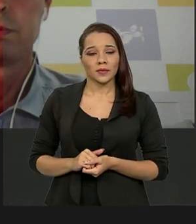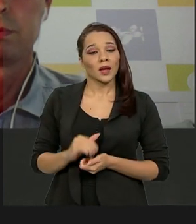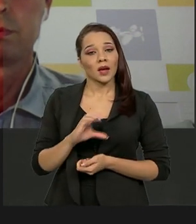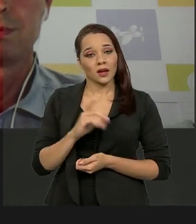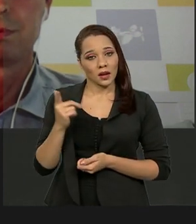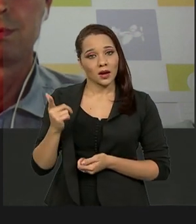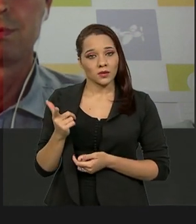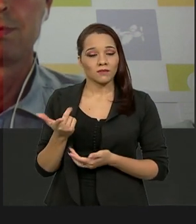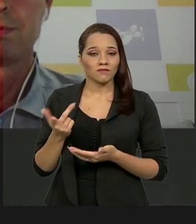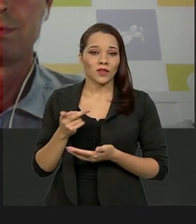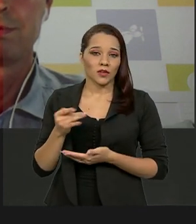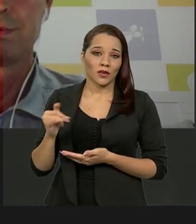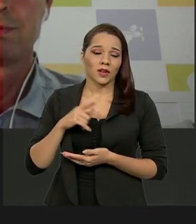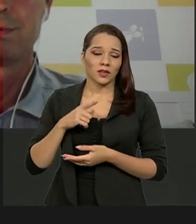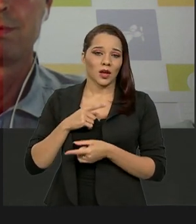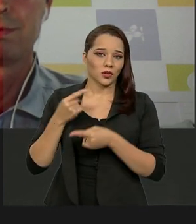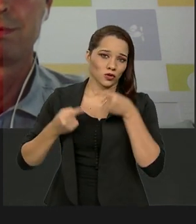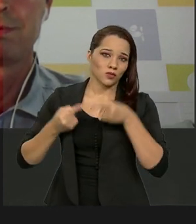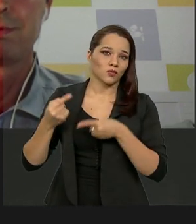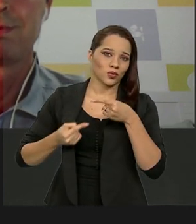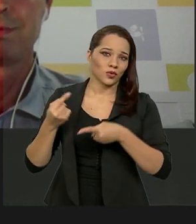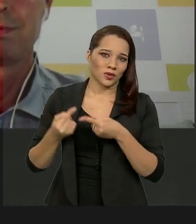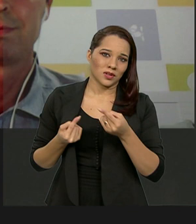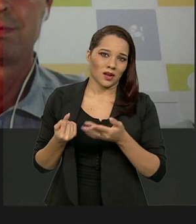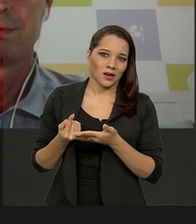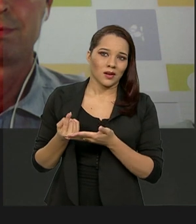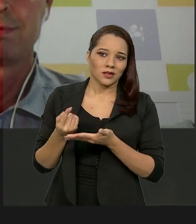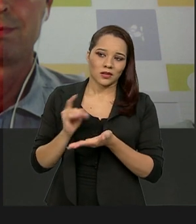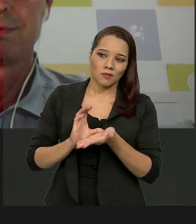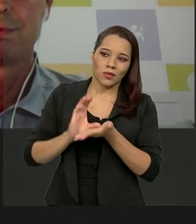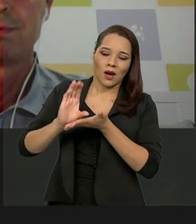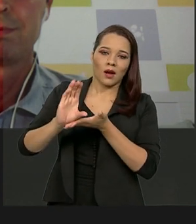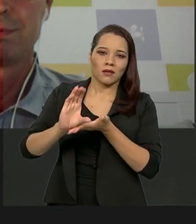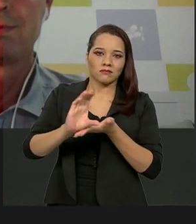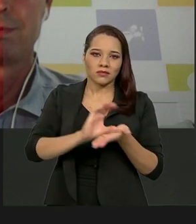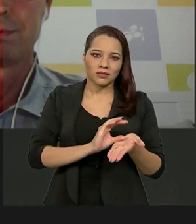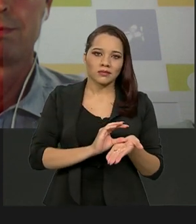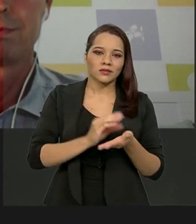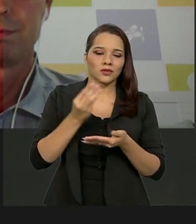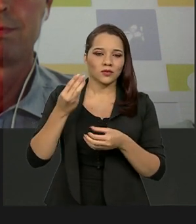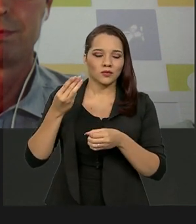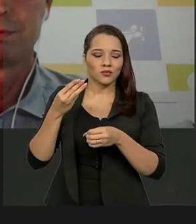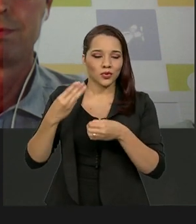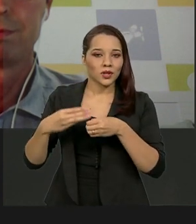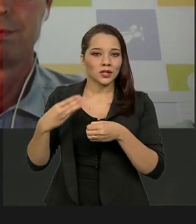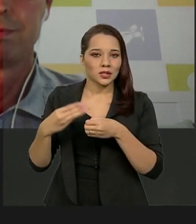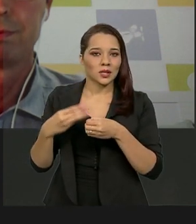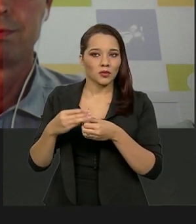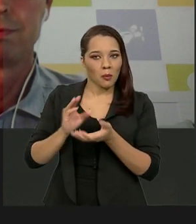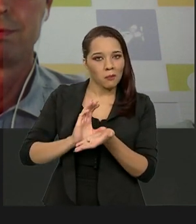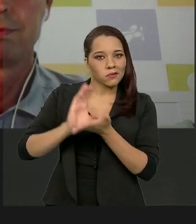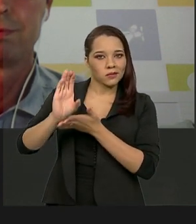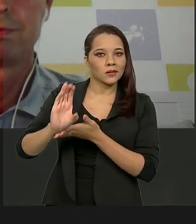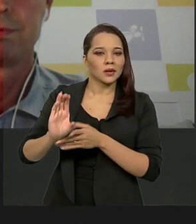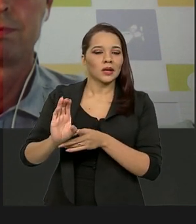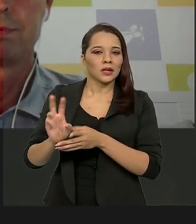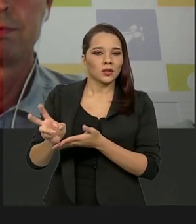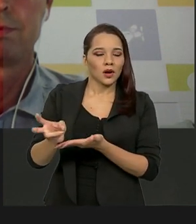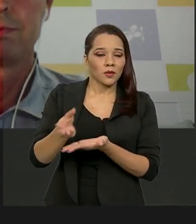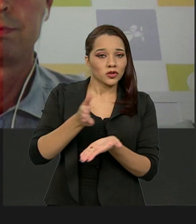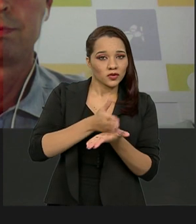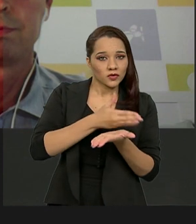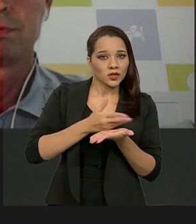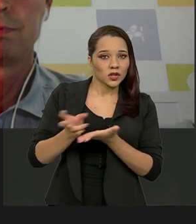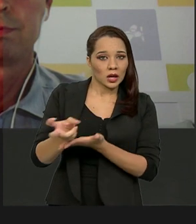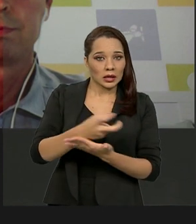Evidentemente que vai haver uma disputa de uma participação maior dos municípios no compartilhamento das receitas,